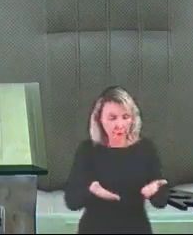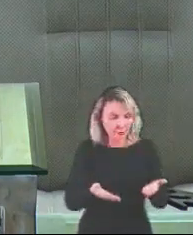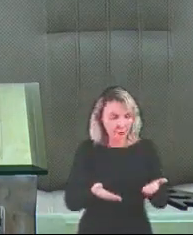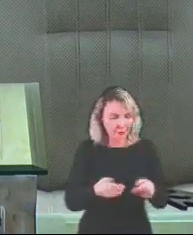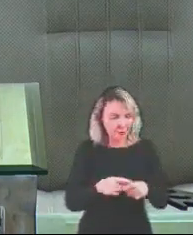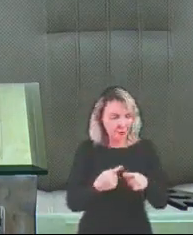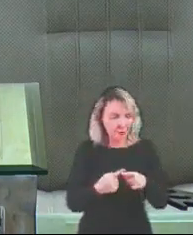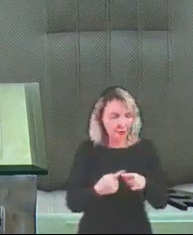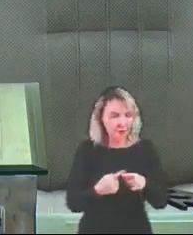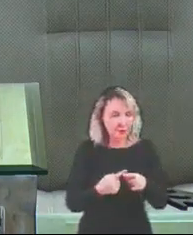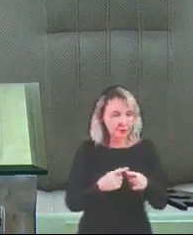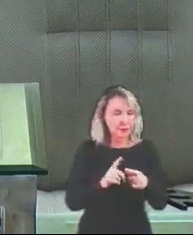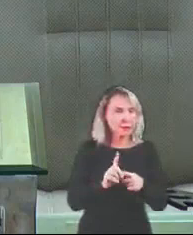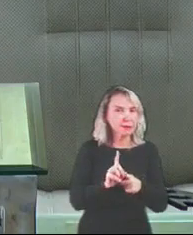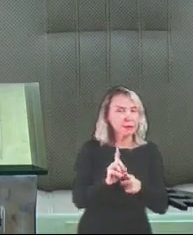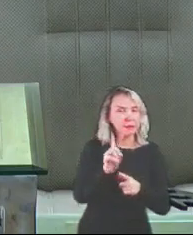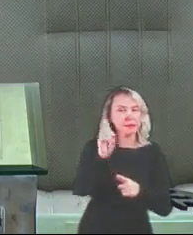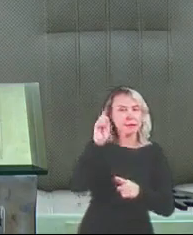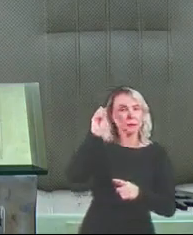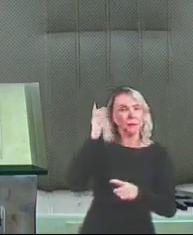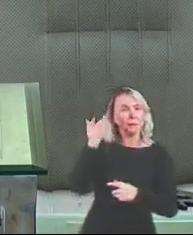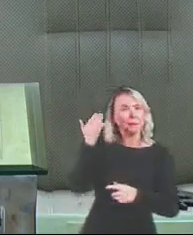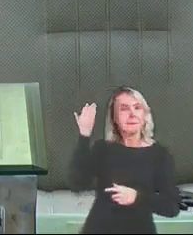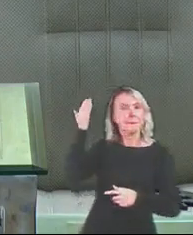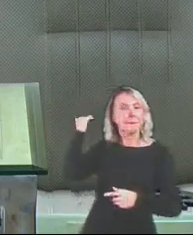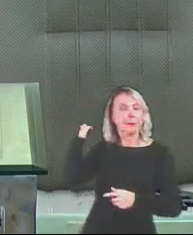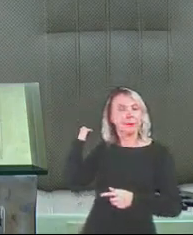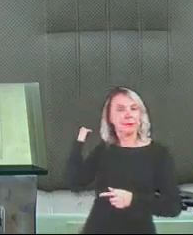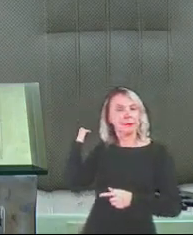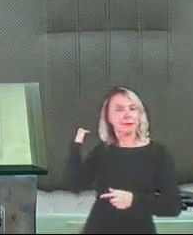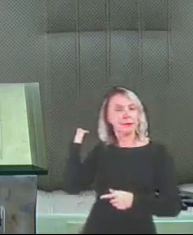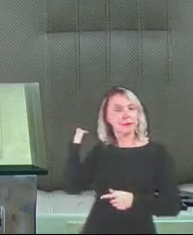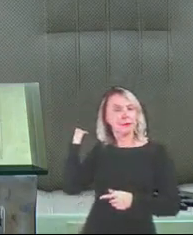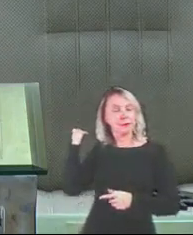Joel contempla o passado recente